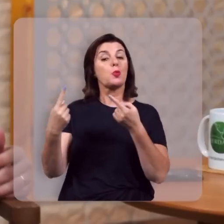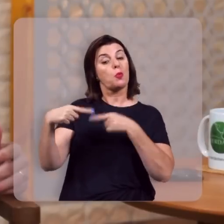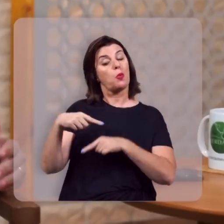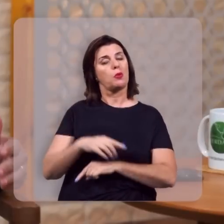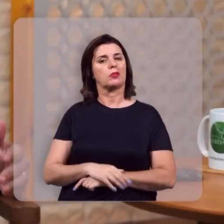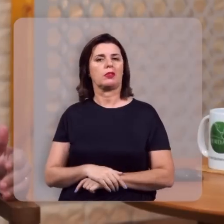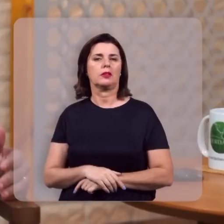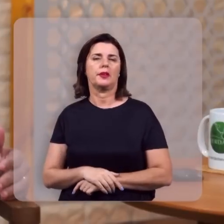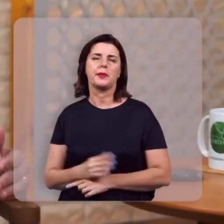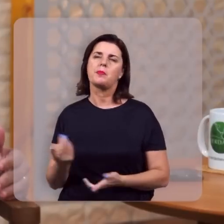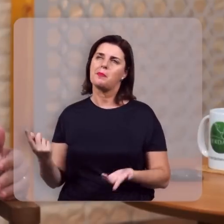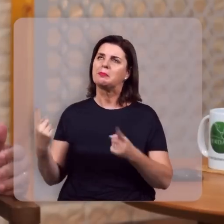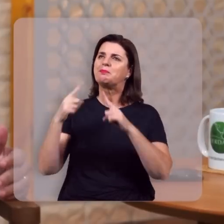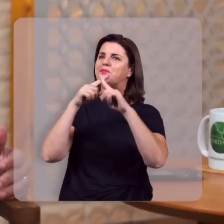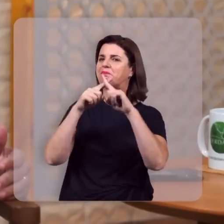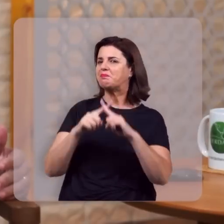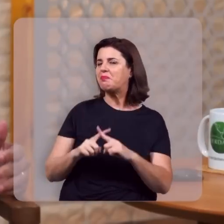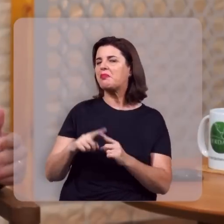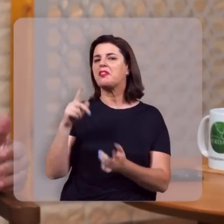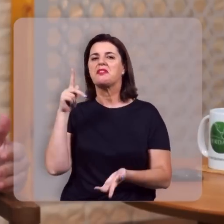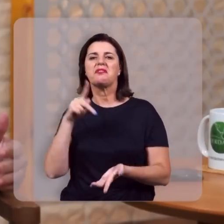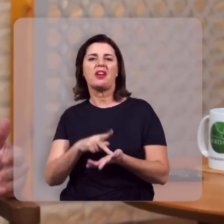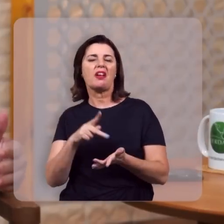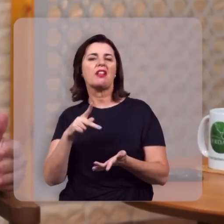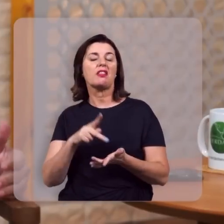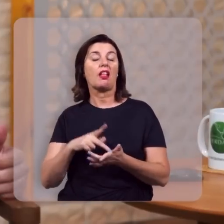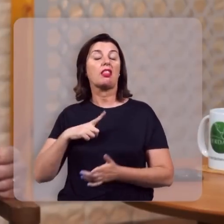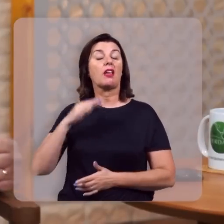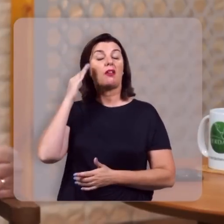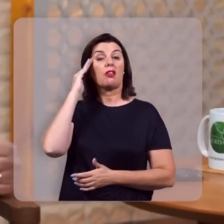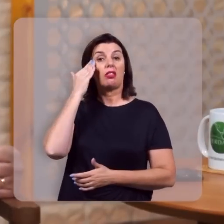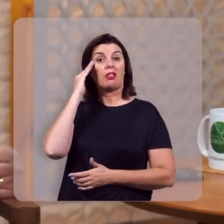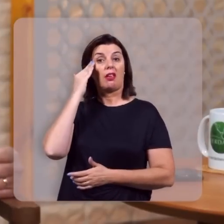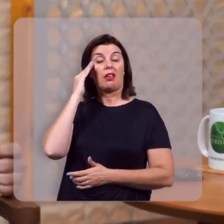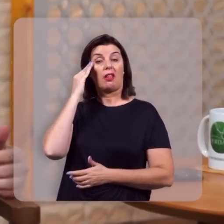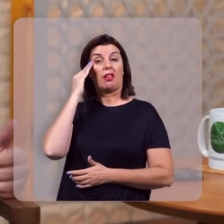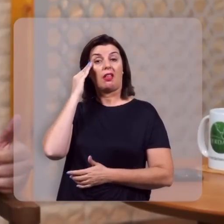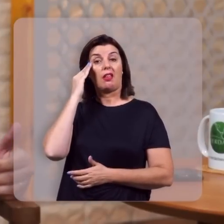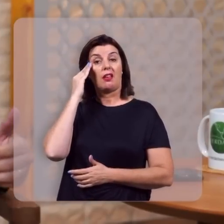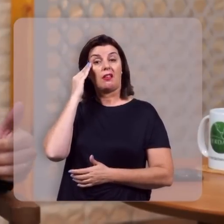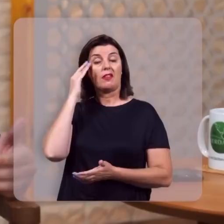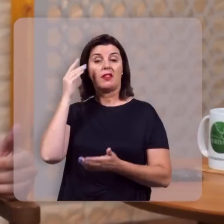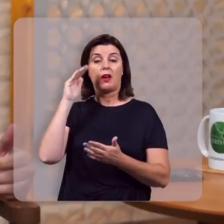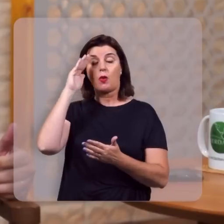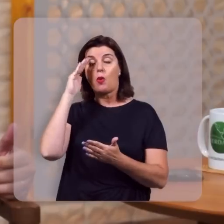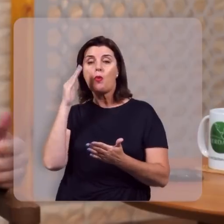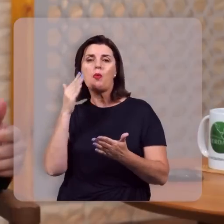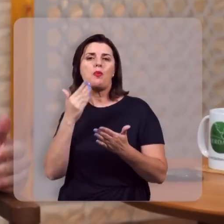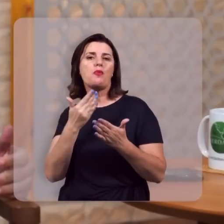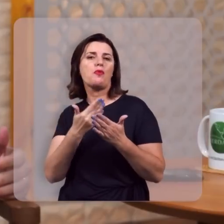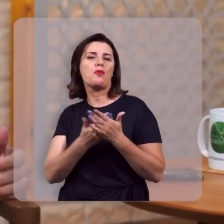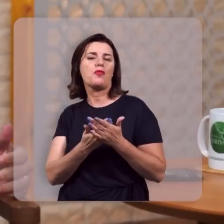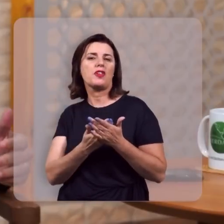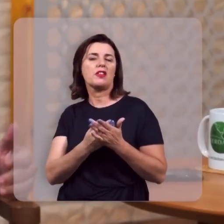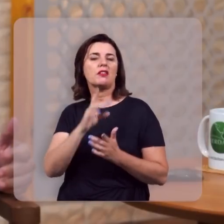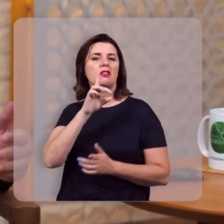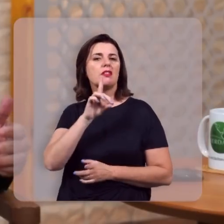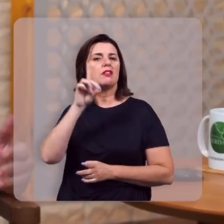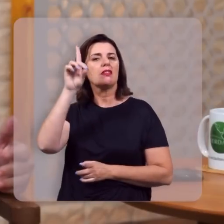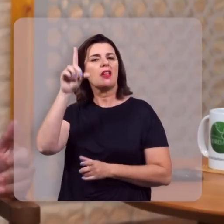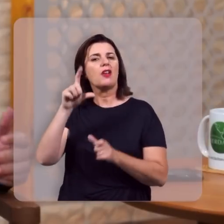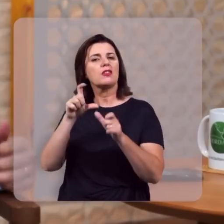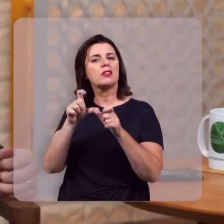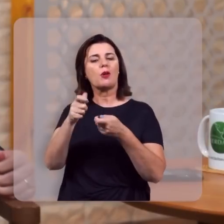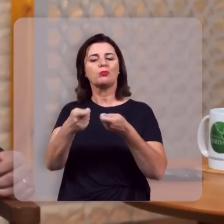desafio é nós, de fato, termos a compreensão, o entendimento e a confiança de que